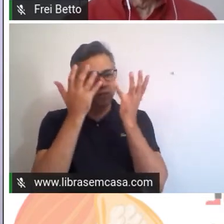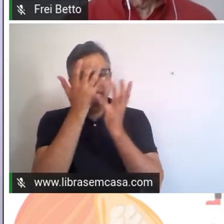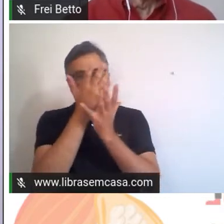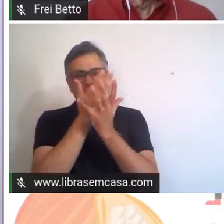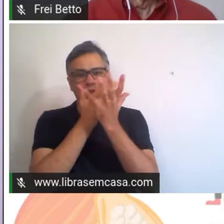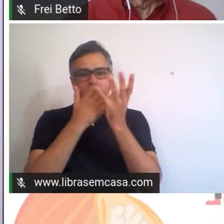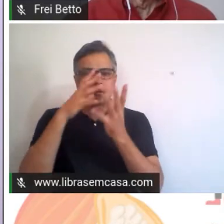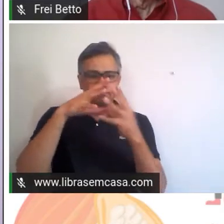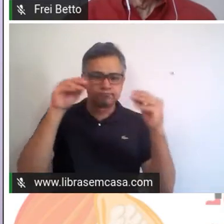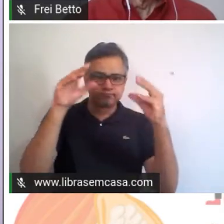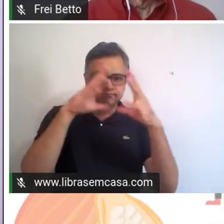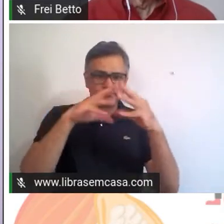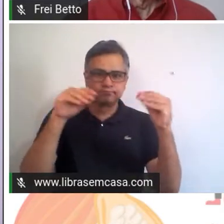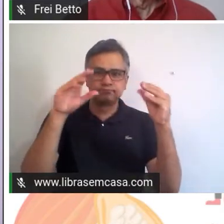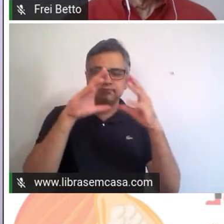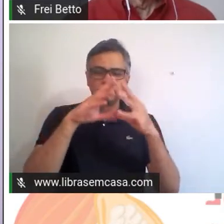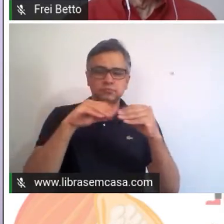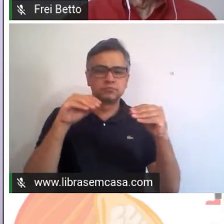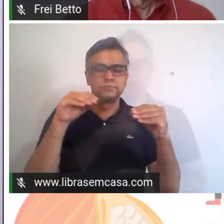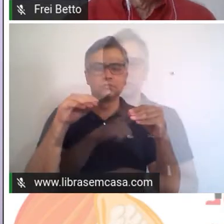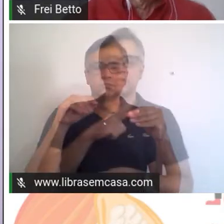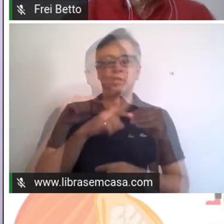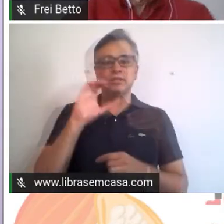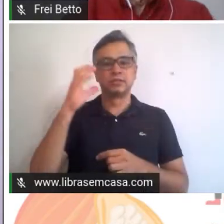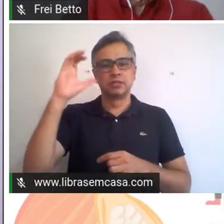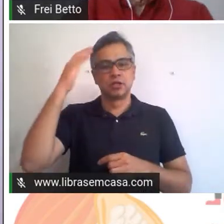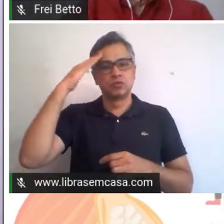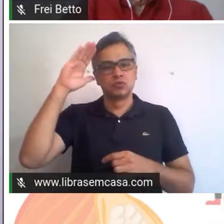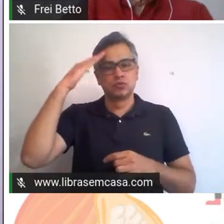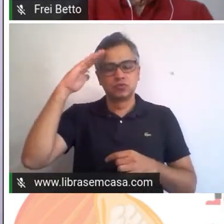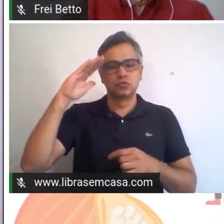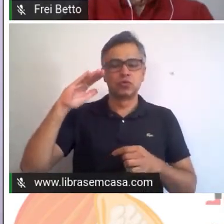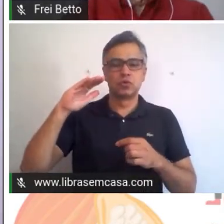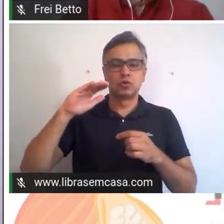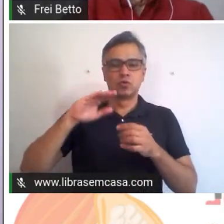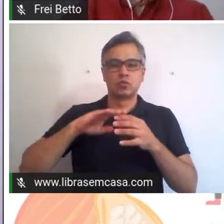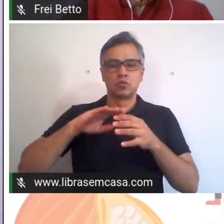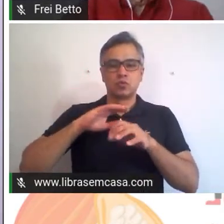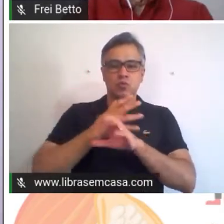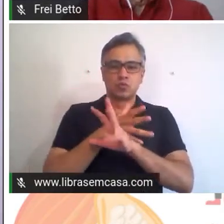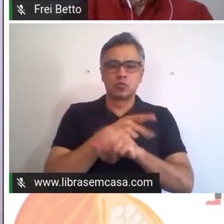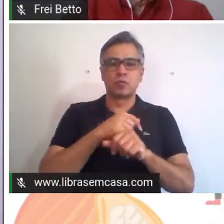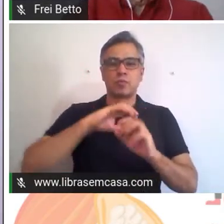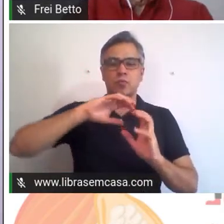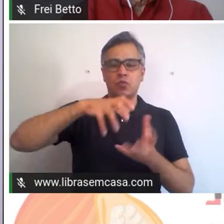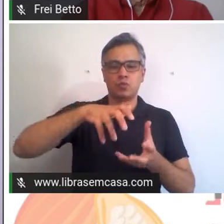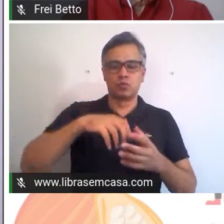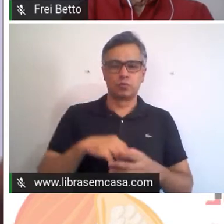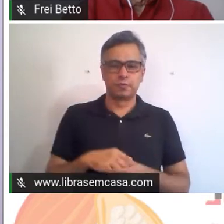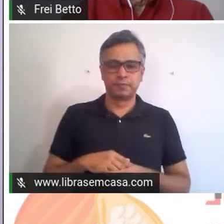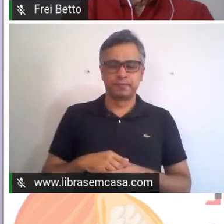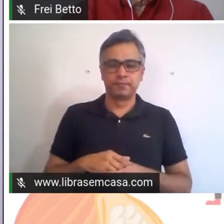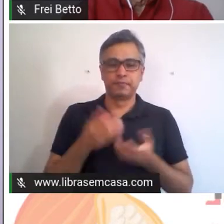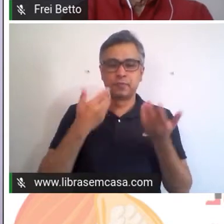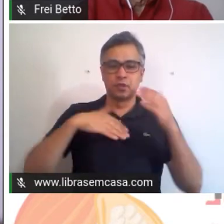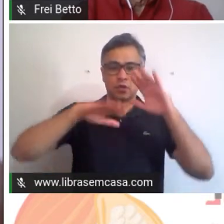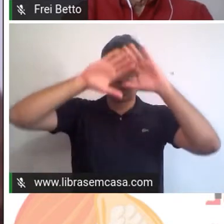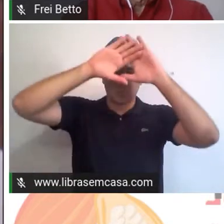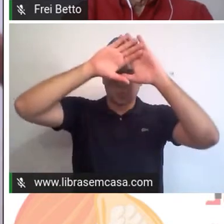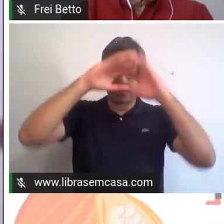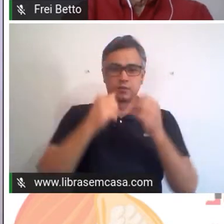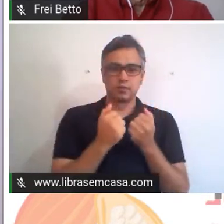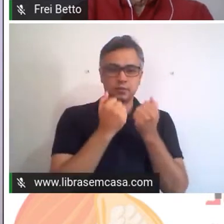como eu dizia, do inesperado, inclusive. Então, veja, oferecer algo ao orixá, ao inquice,